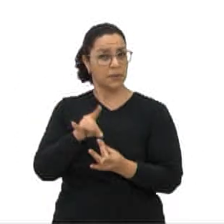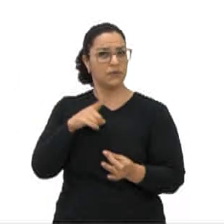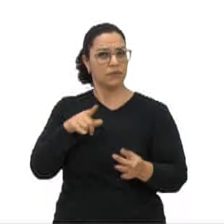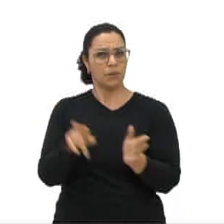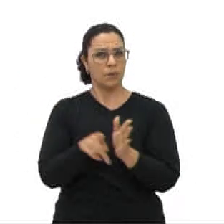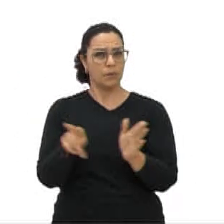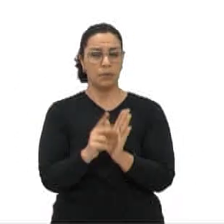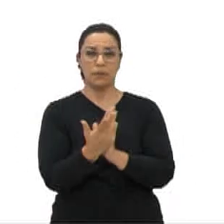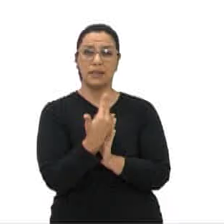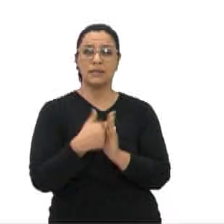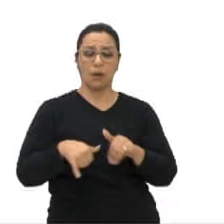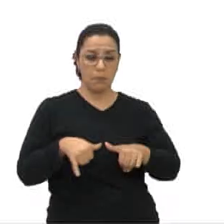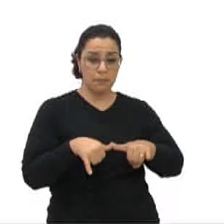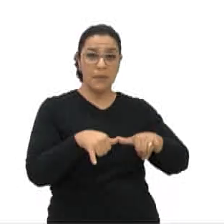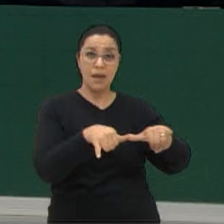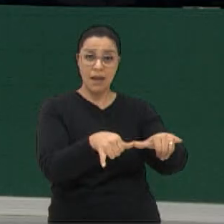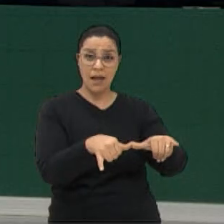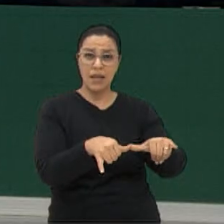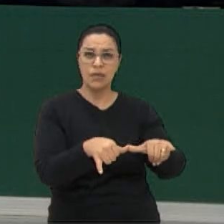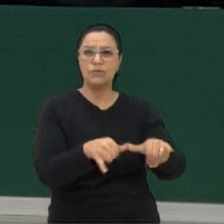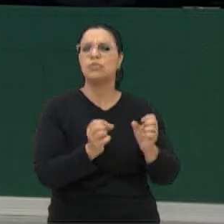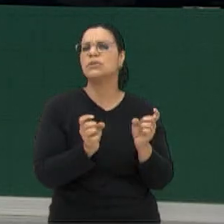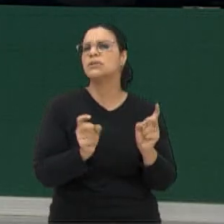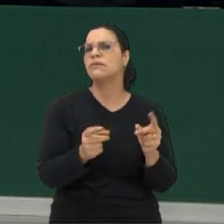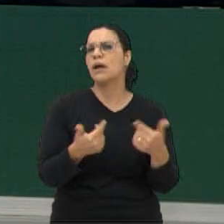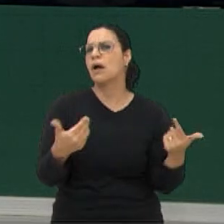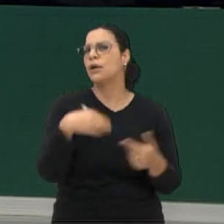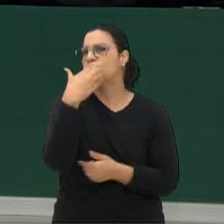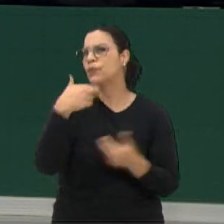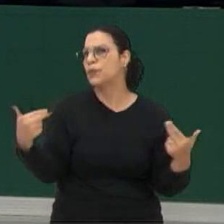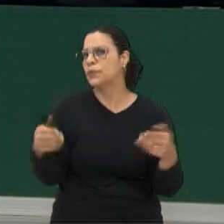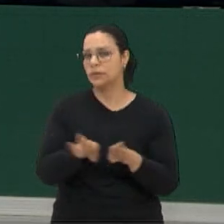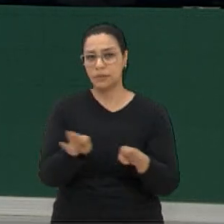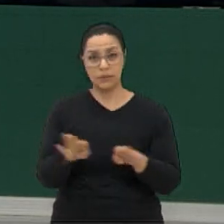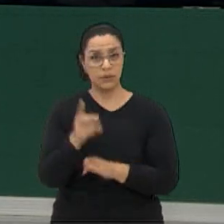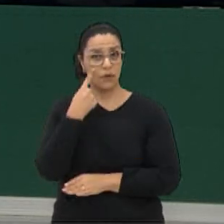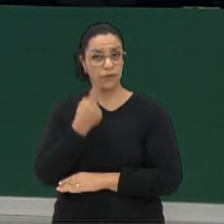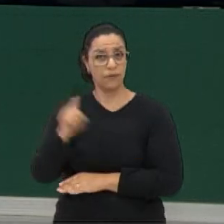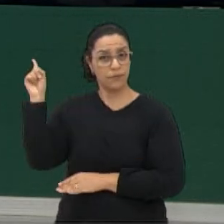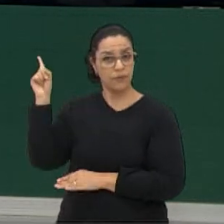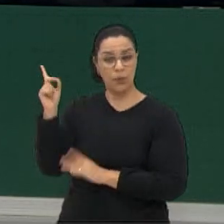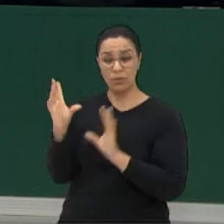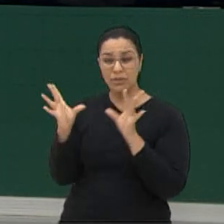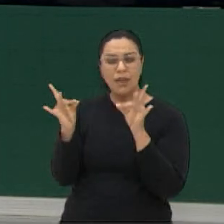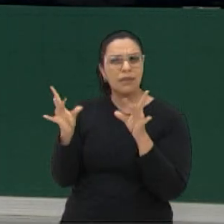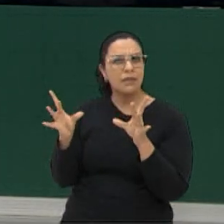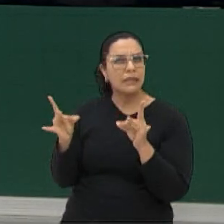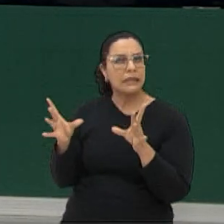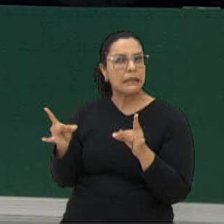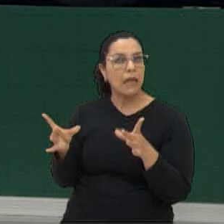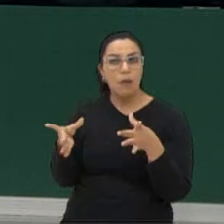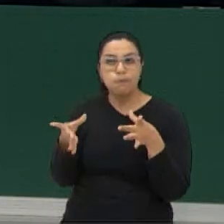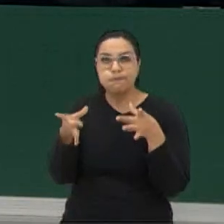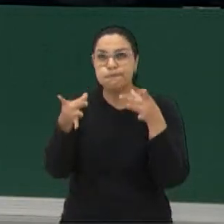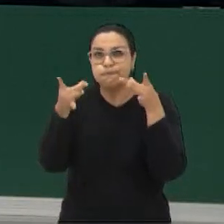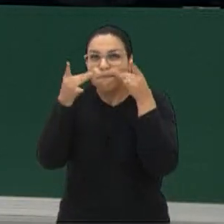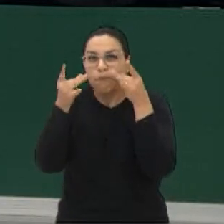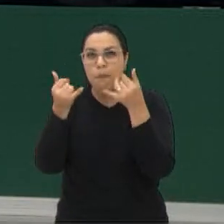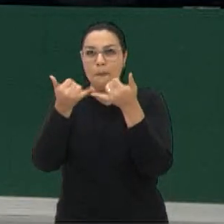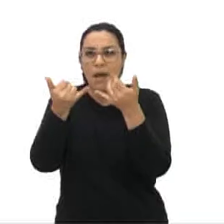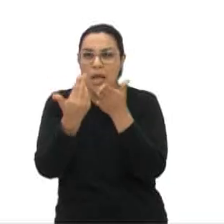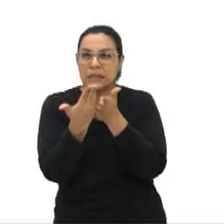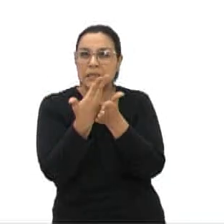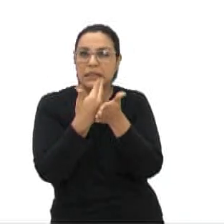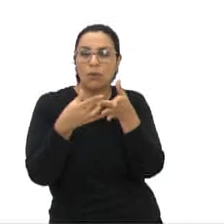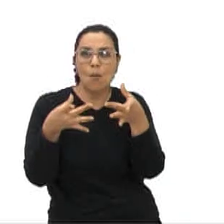vai representar, então, um mercado de frutas. Mas, gente, observem os detalhes realistas que tem nessa